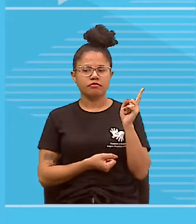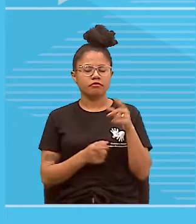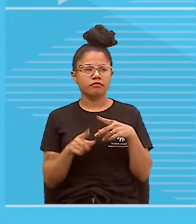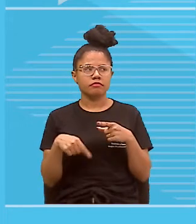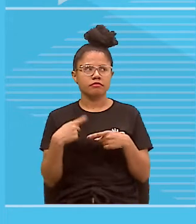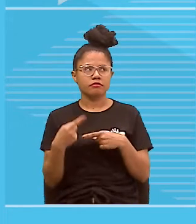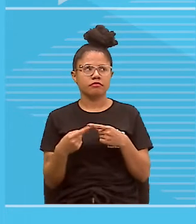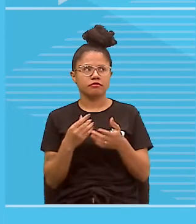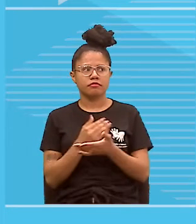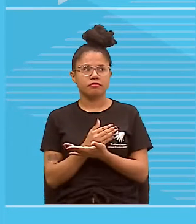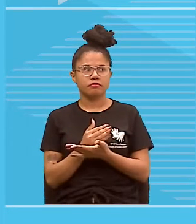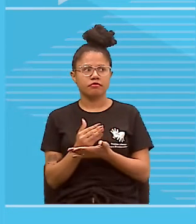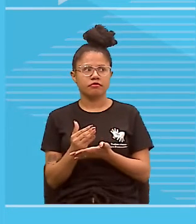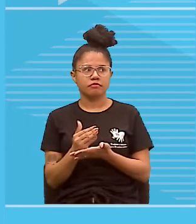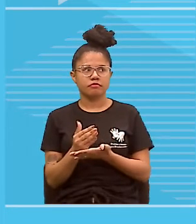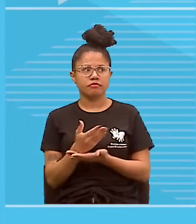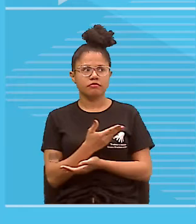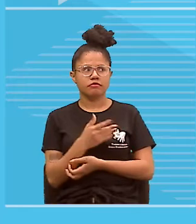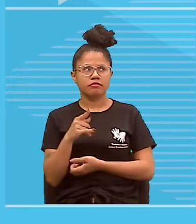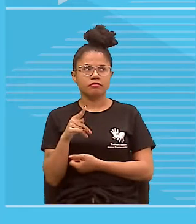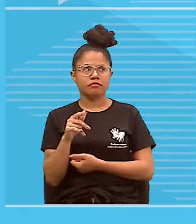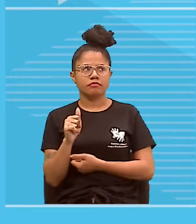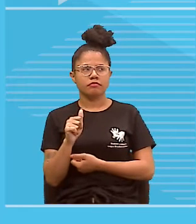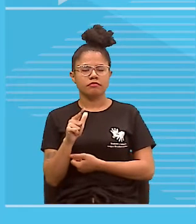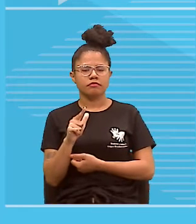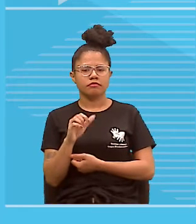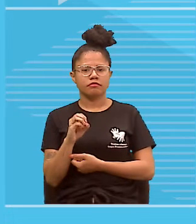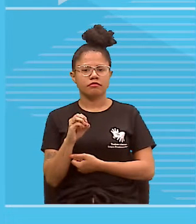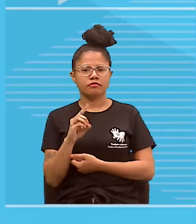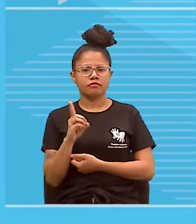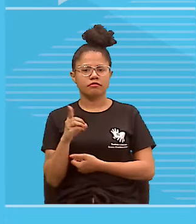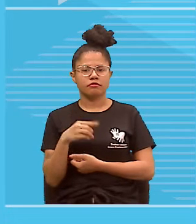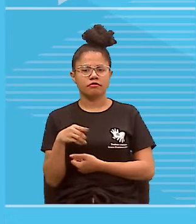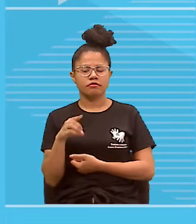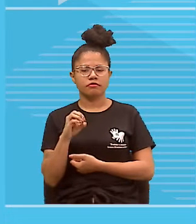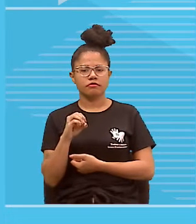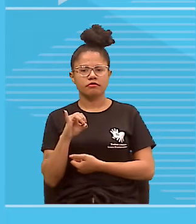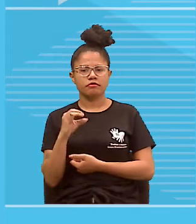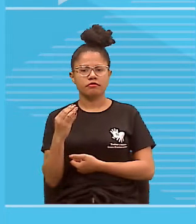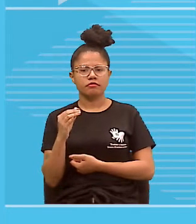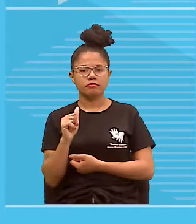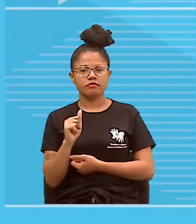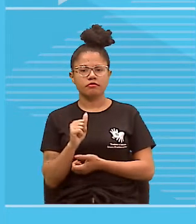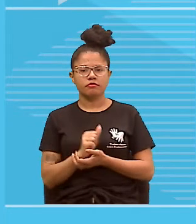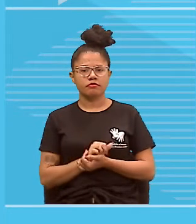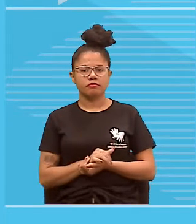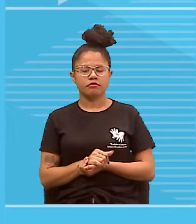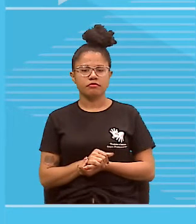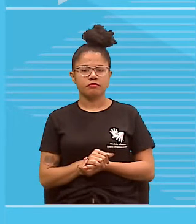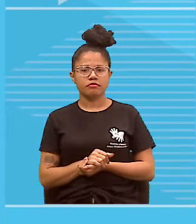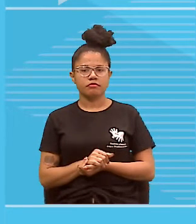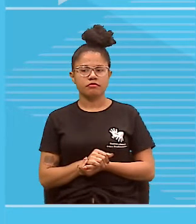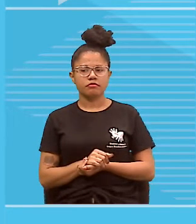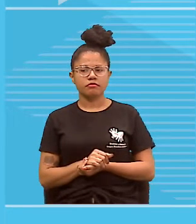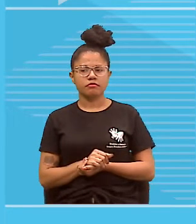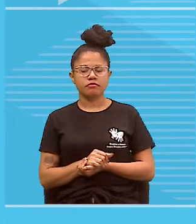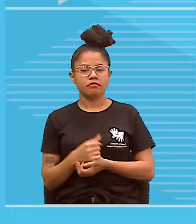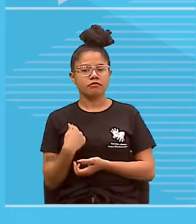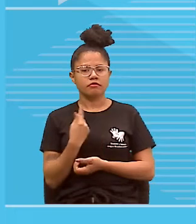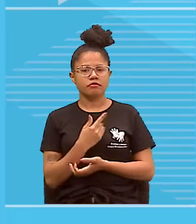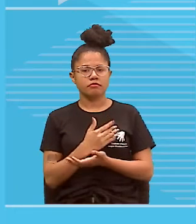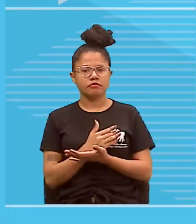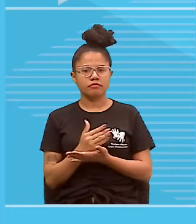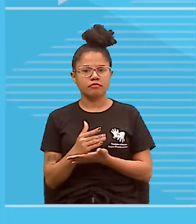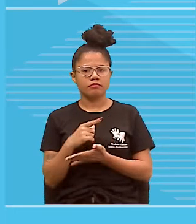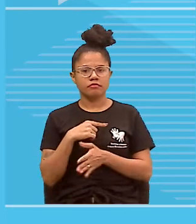começa era paleozoica aqui meus amores na paleozoica a gente começa a ter alguns